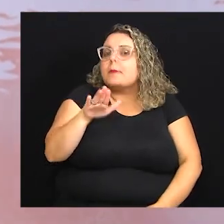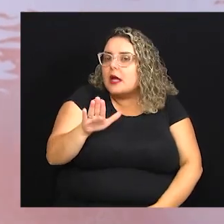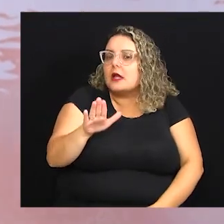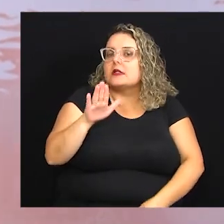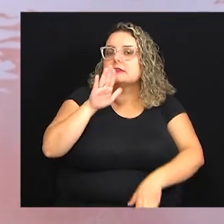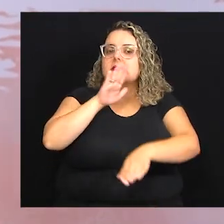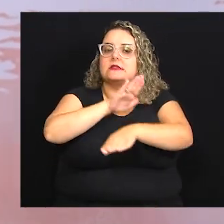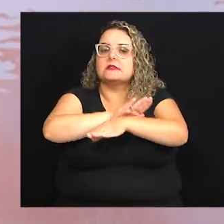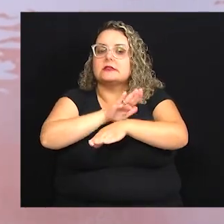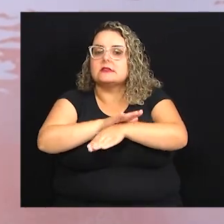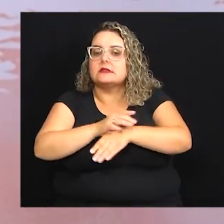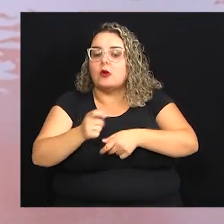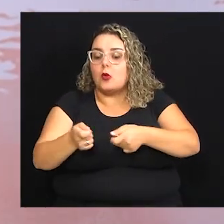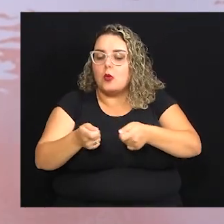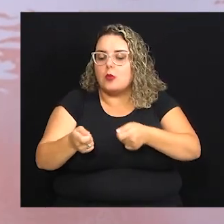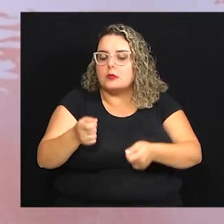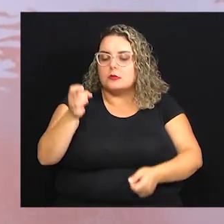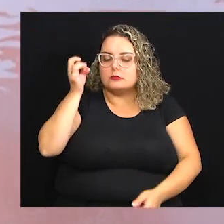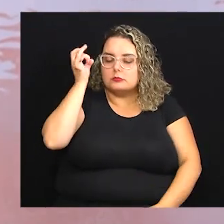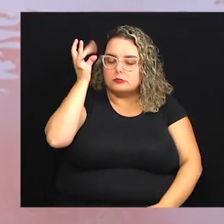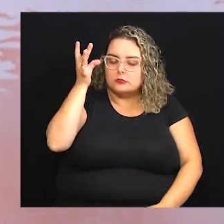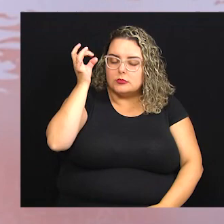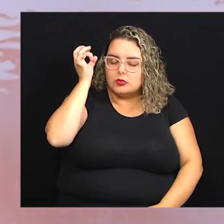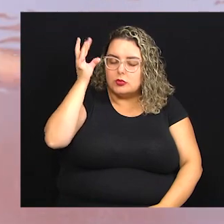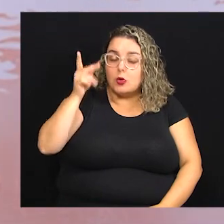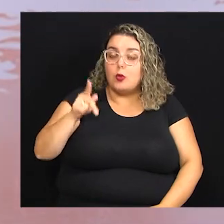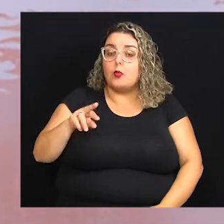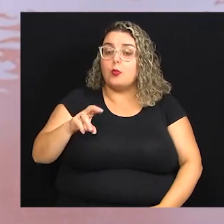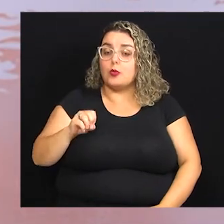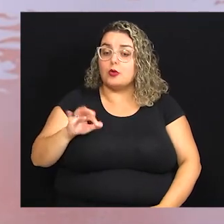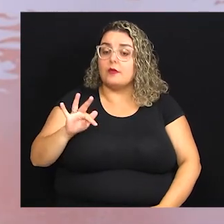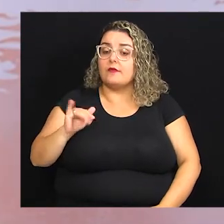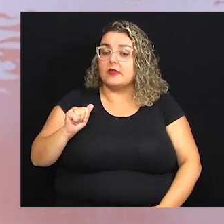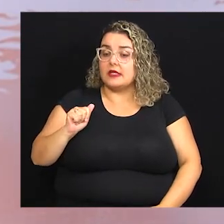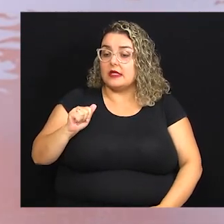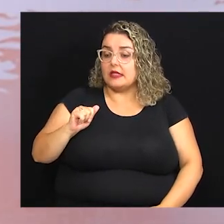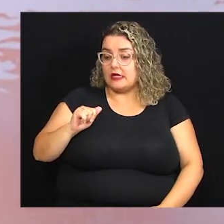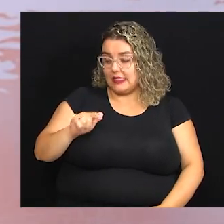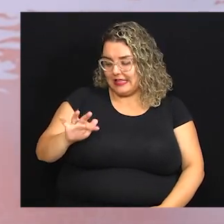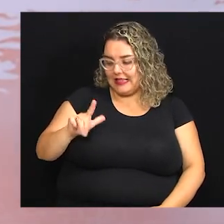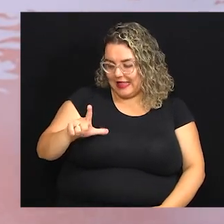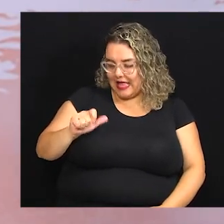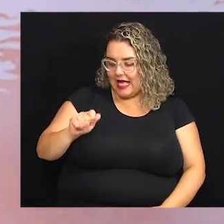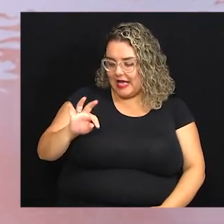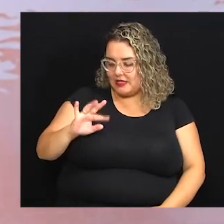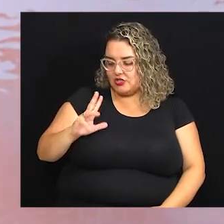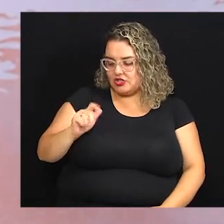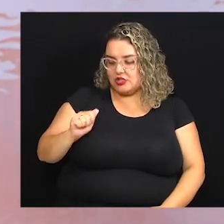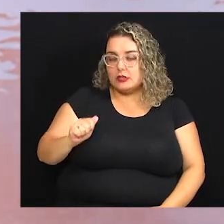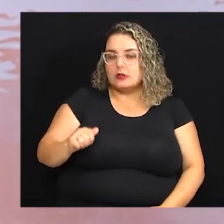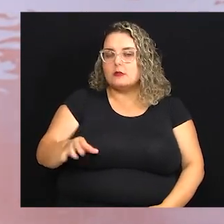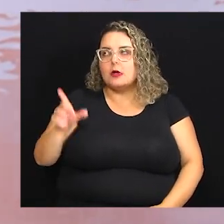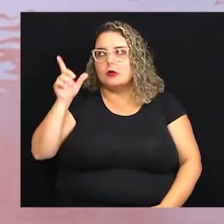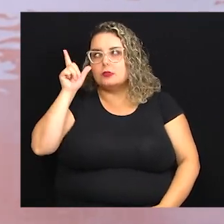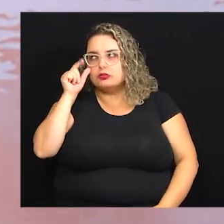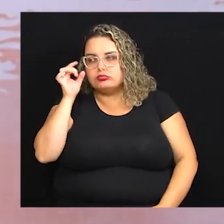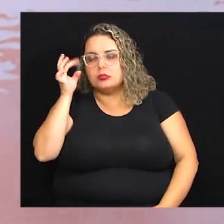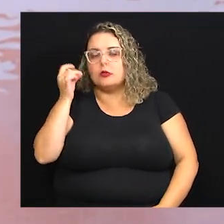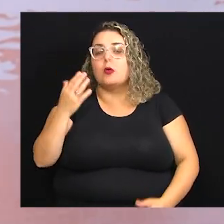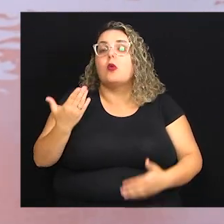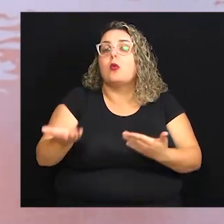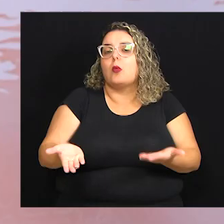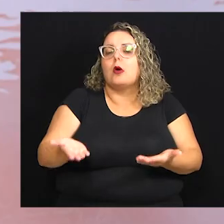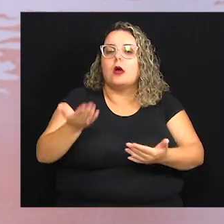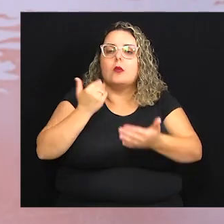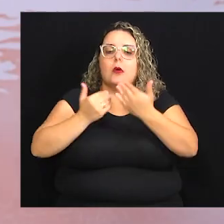mais que ajuda a controlar as dores de cabeça, tanto de forma profilática, quanto tá vindo ali aquela dor de cabeça? Quais alimentos que eu